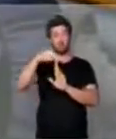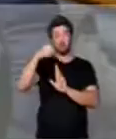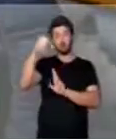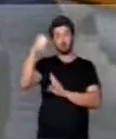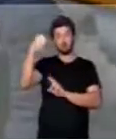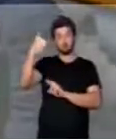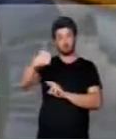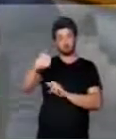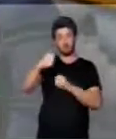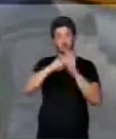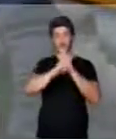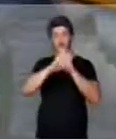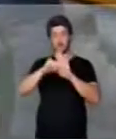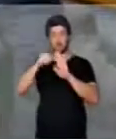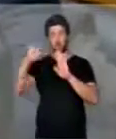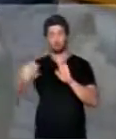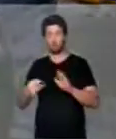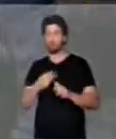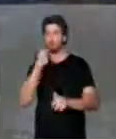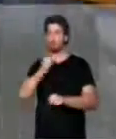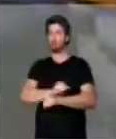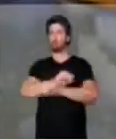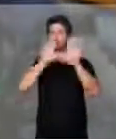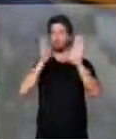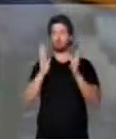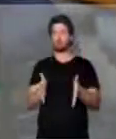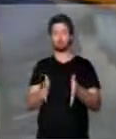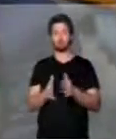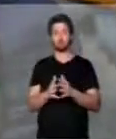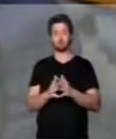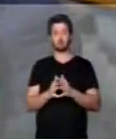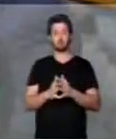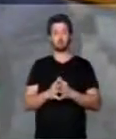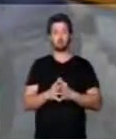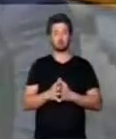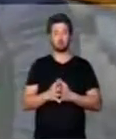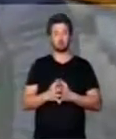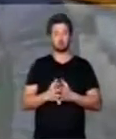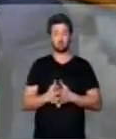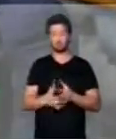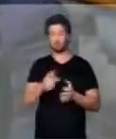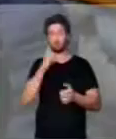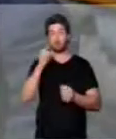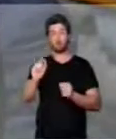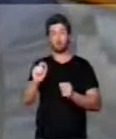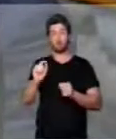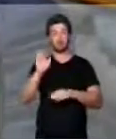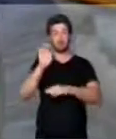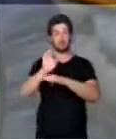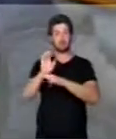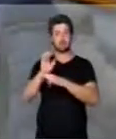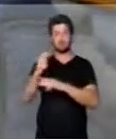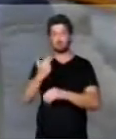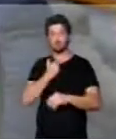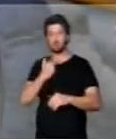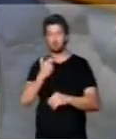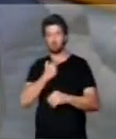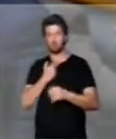do inciso 4º, isso já está claro quando determina que os estados não poderão...